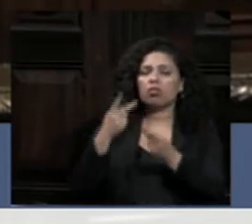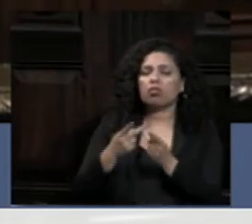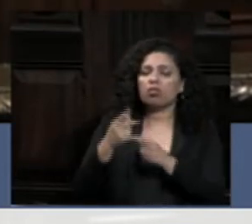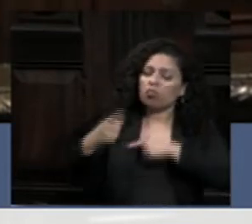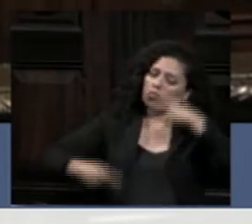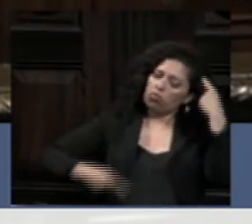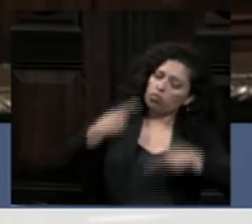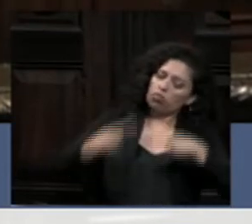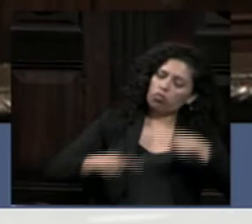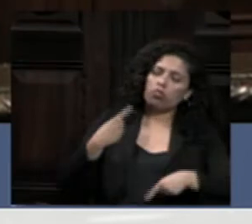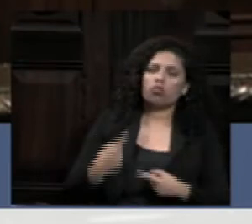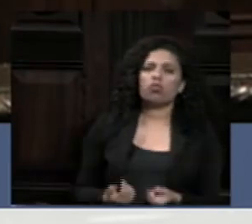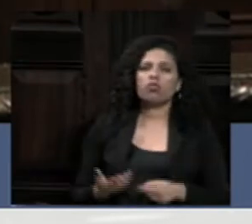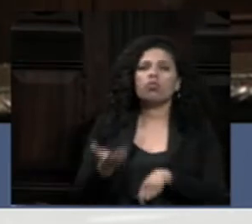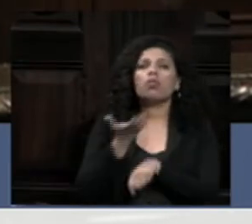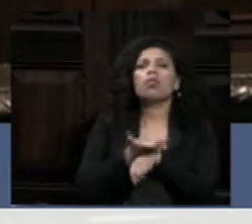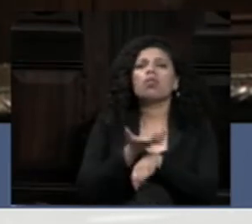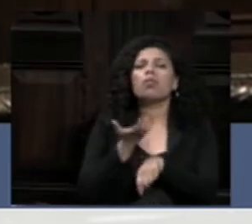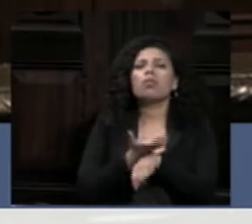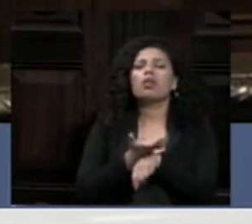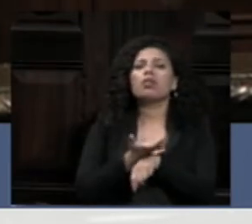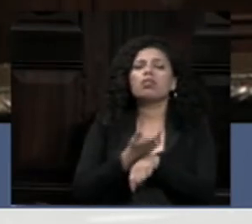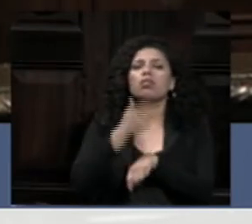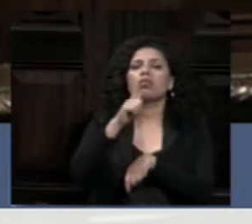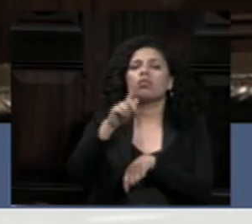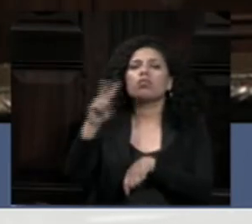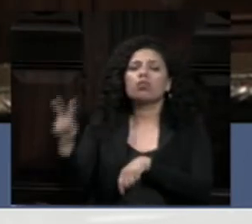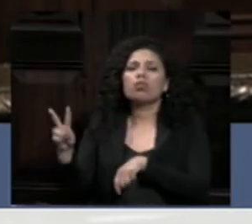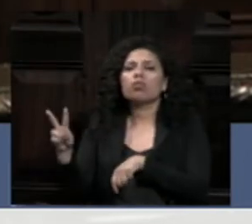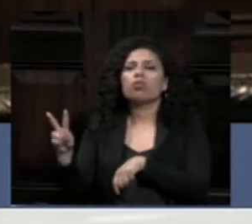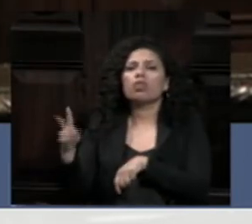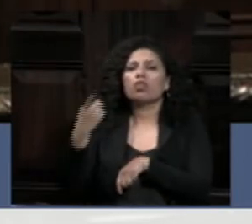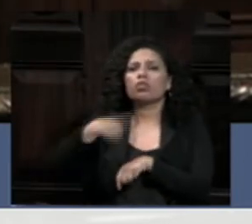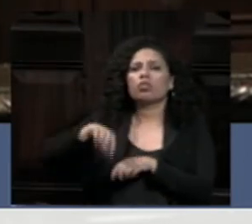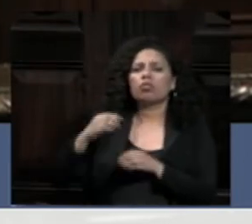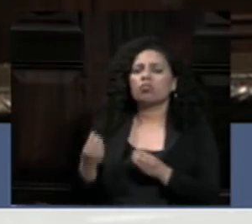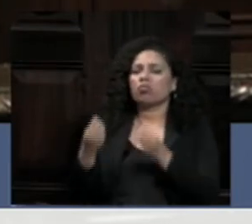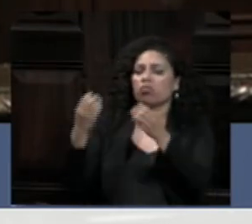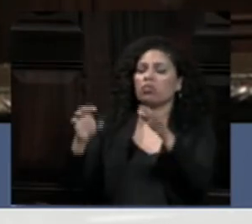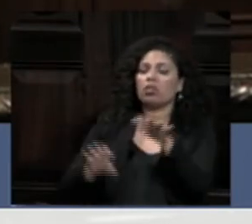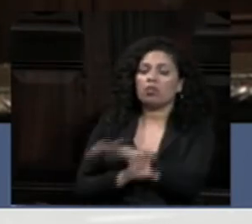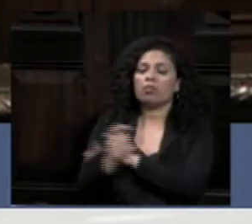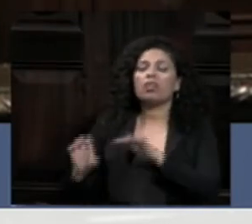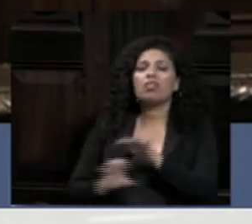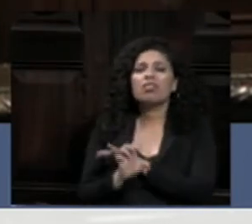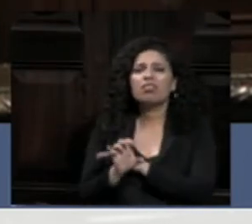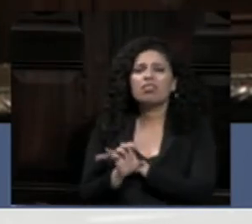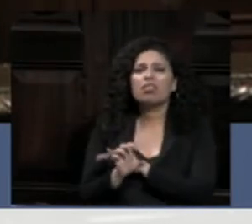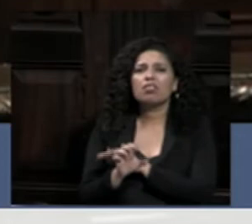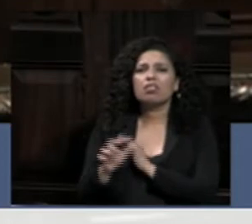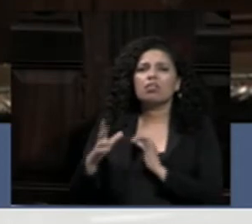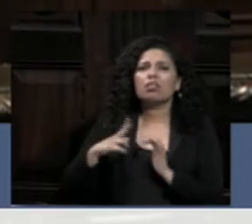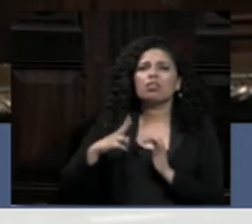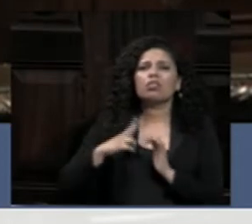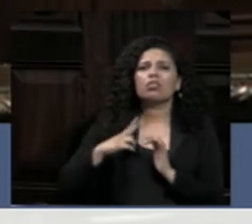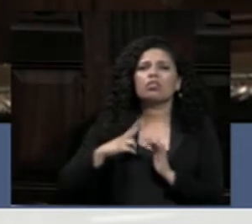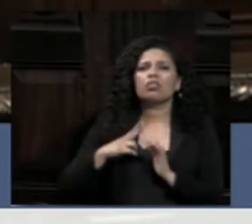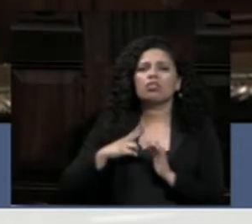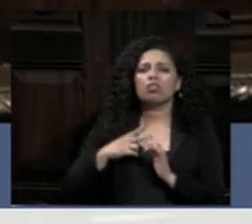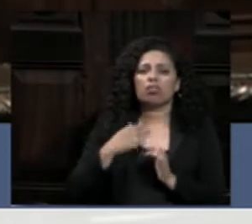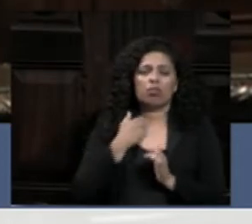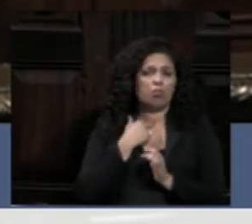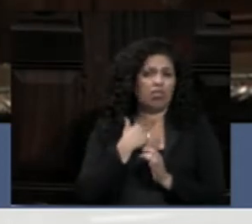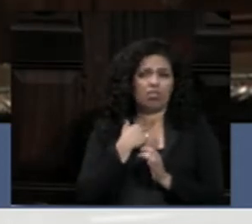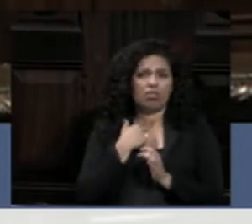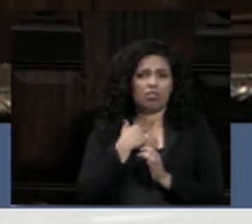praça, parafraseando o famoso programa de televisão de Carlos Alberto de Nóbrega, a praça é nossa. O prefeito não é dono da